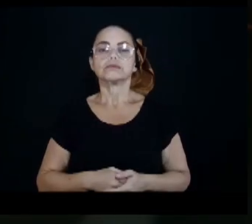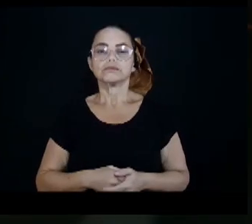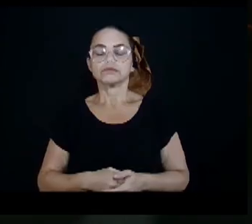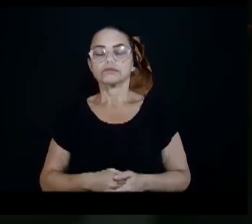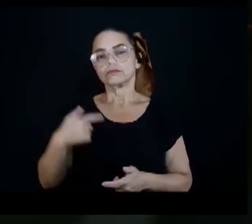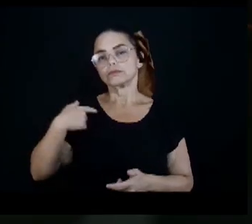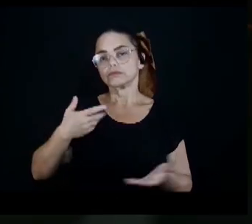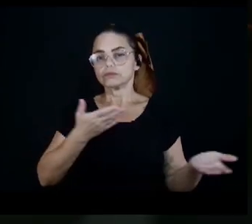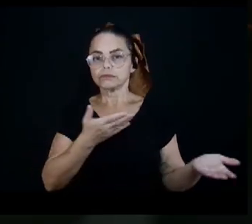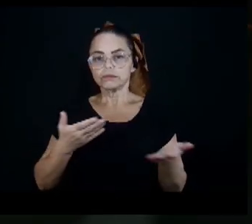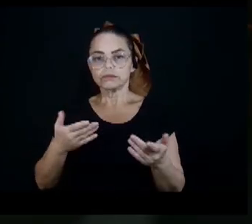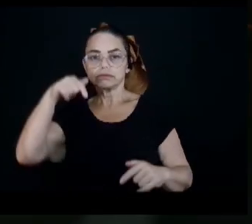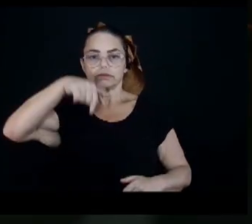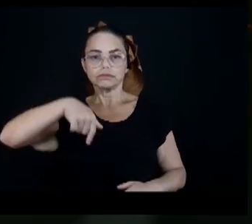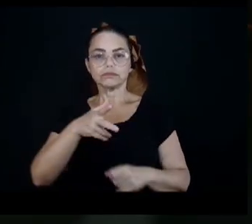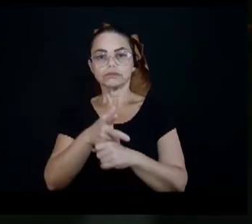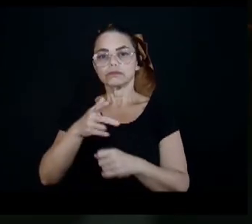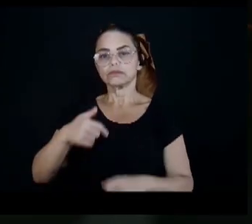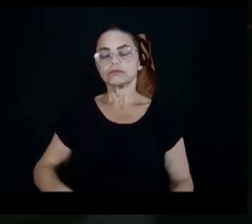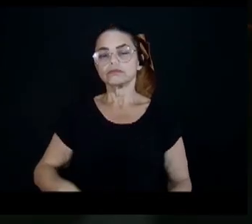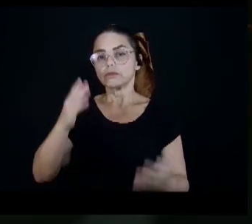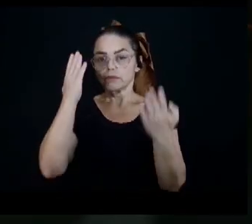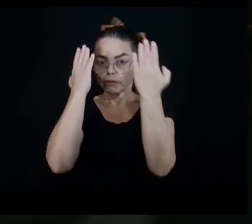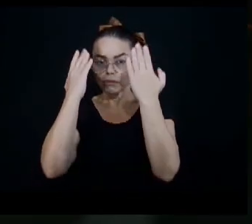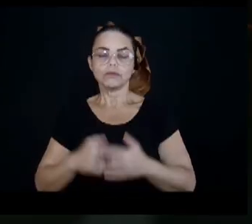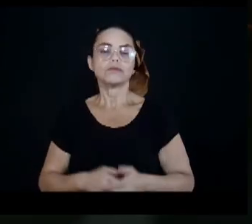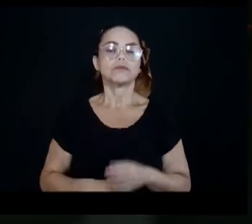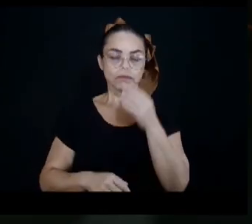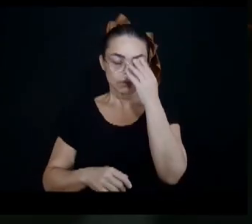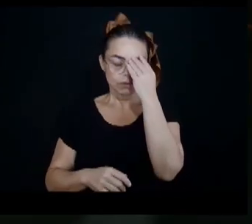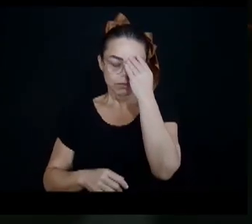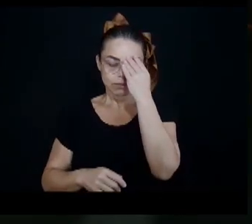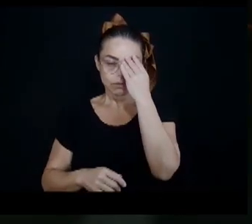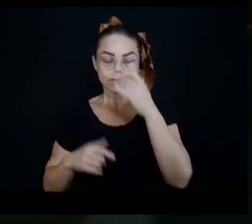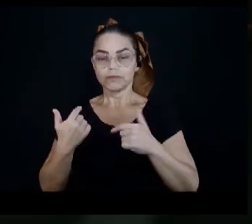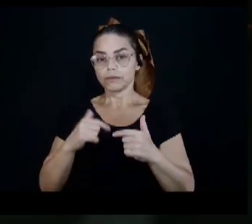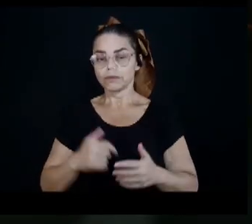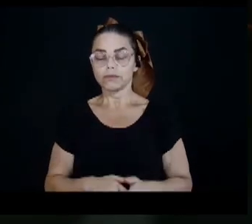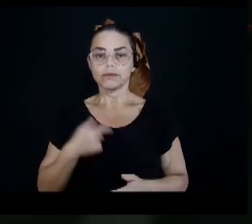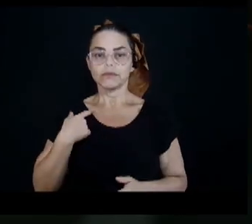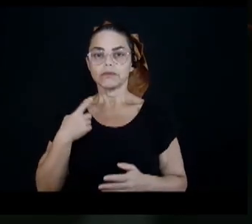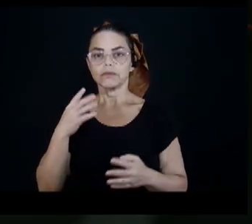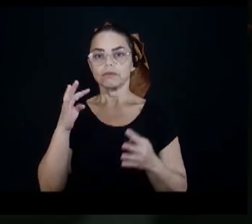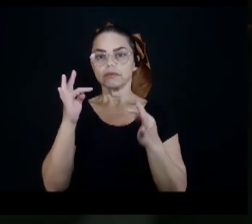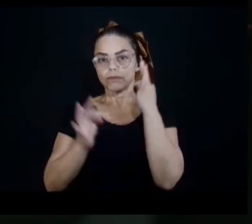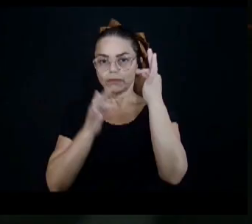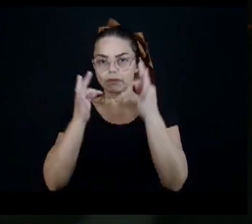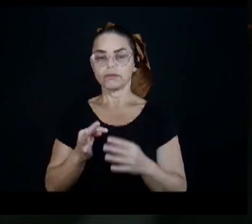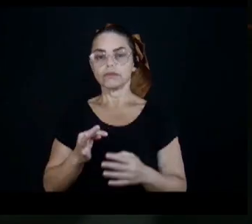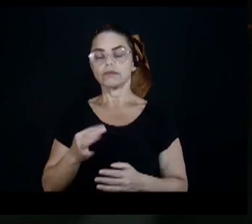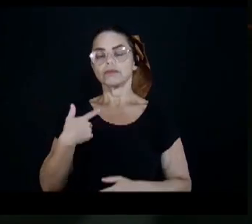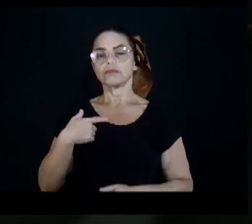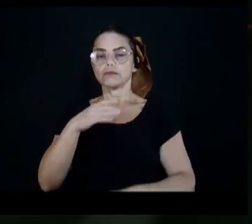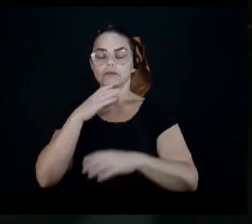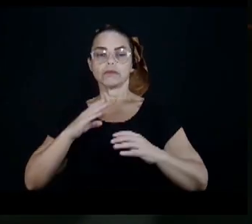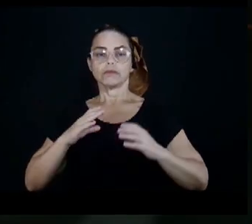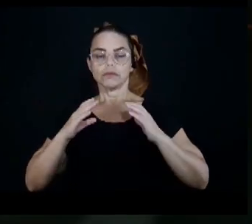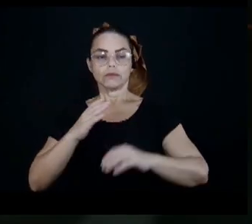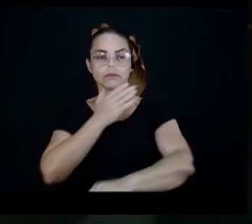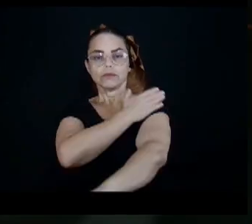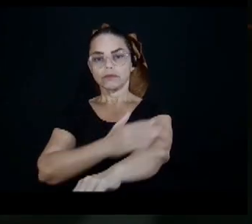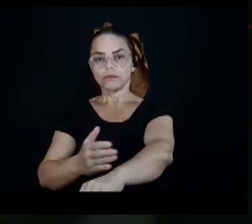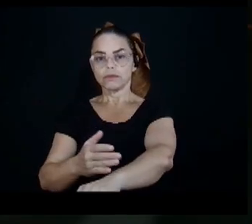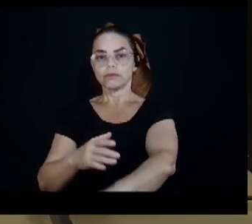estúdio a nossa psicóloga, né? Ela que trabalha na terapia cognitivo-comportamental, a Cristiane Casassa. Seja muito